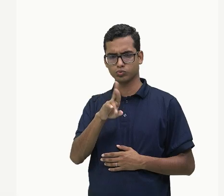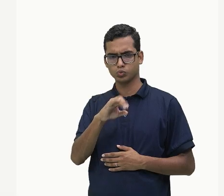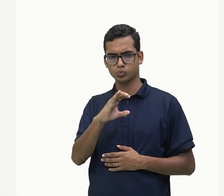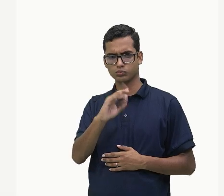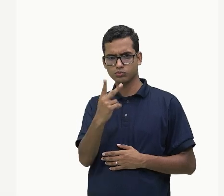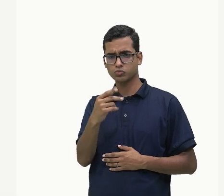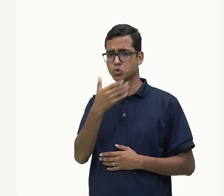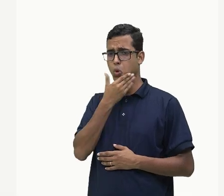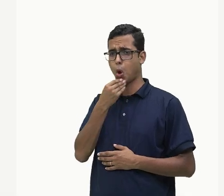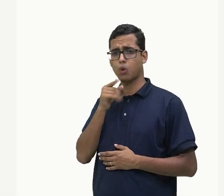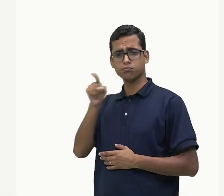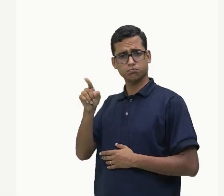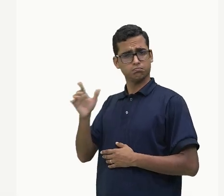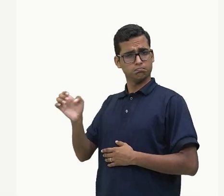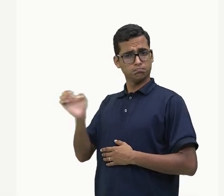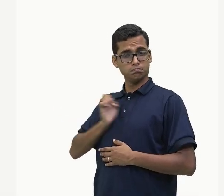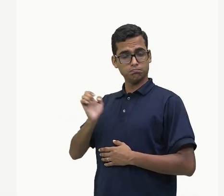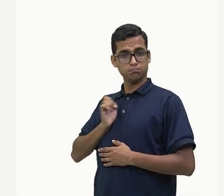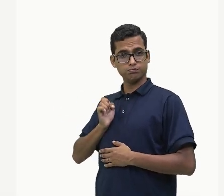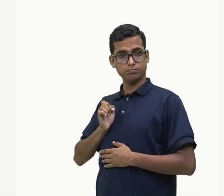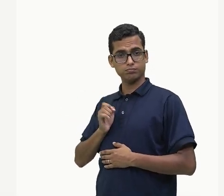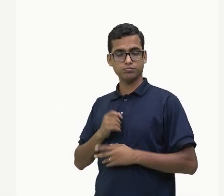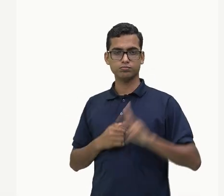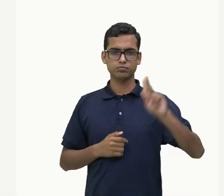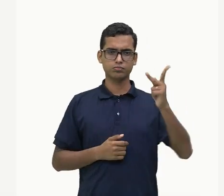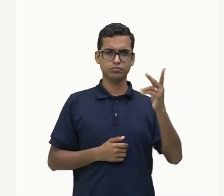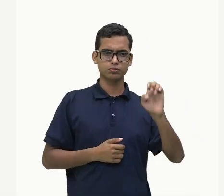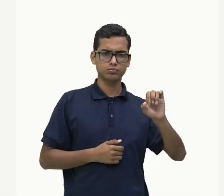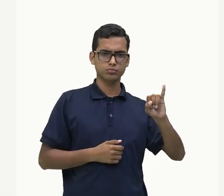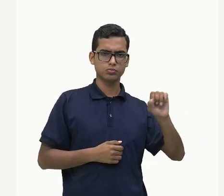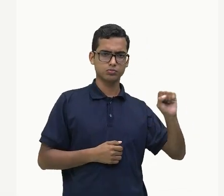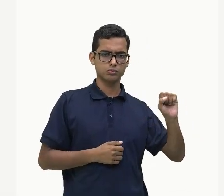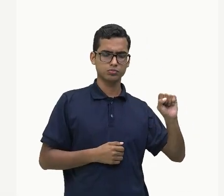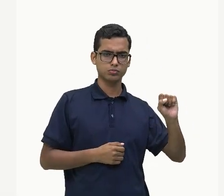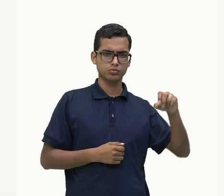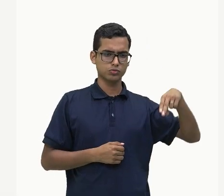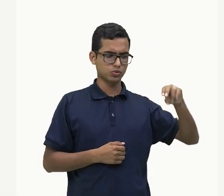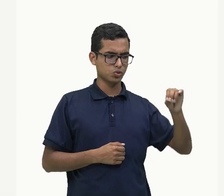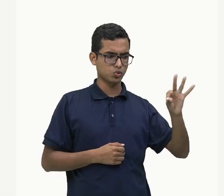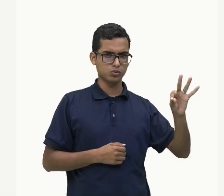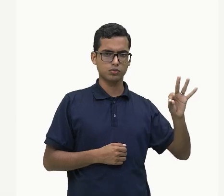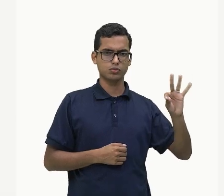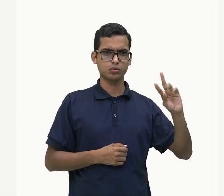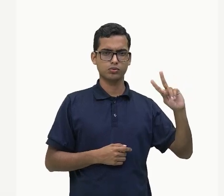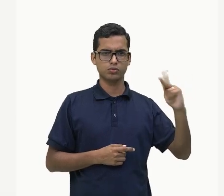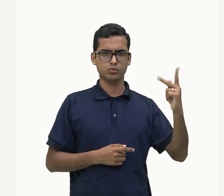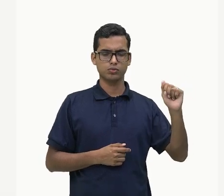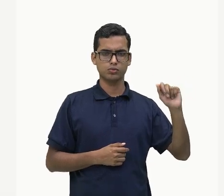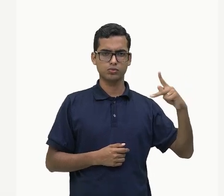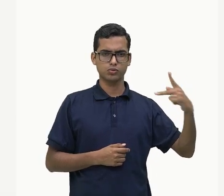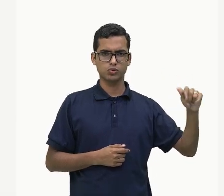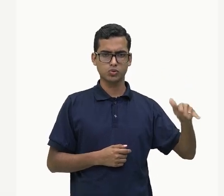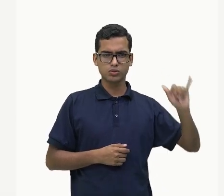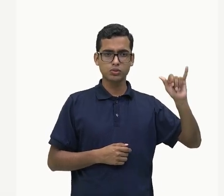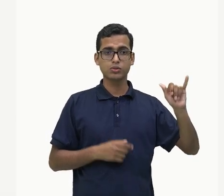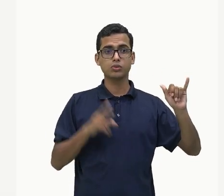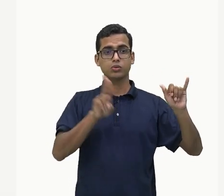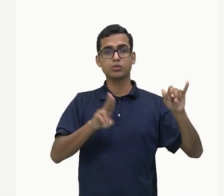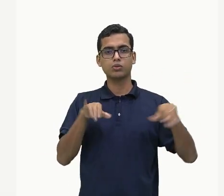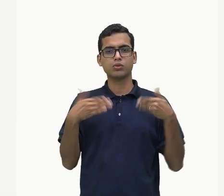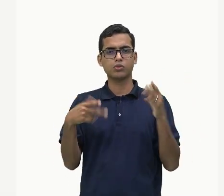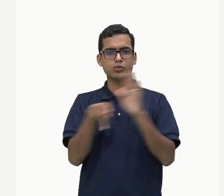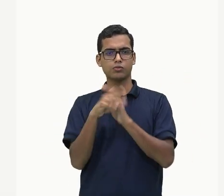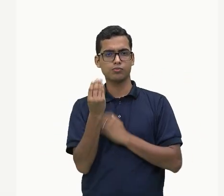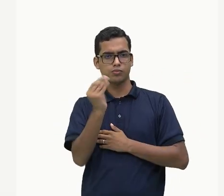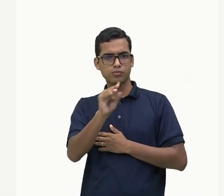He is not happy. Eu vou utilizar, então, o yet, tá? Também é uma preposição, tá?